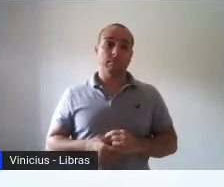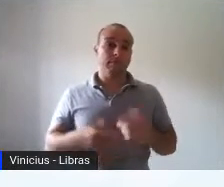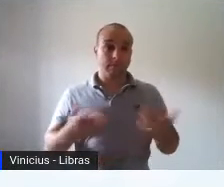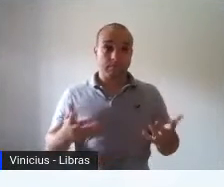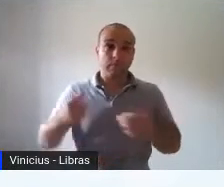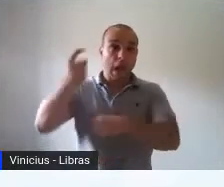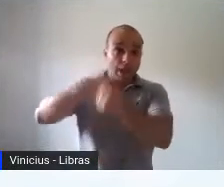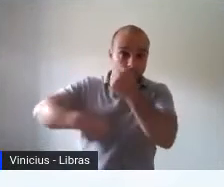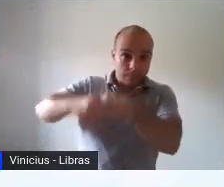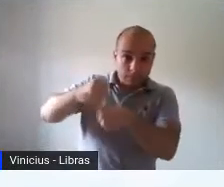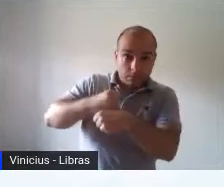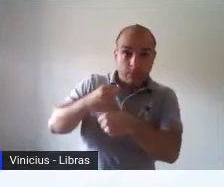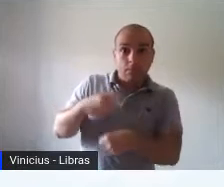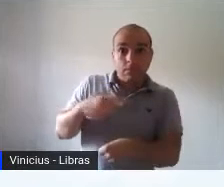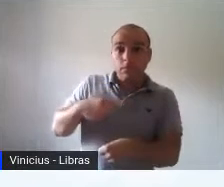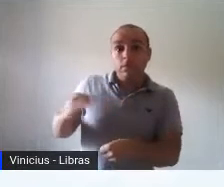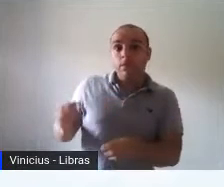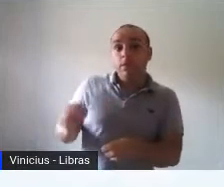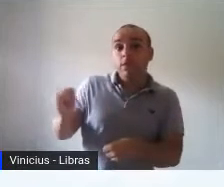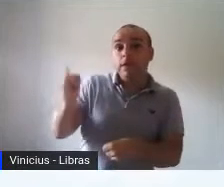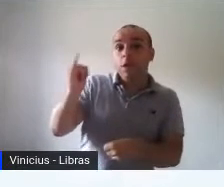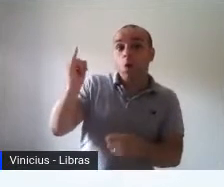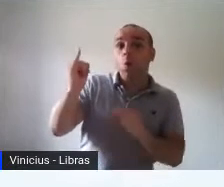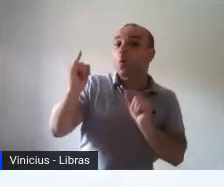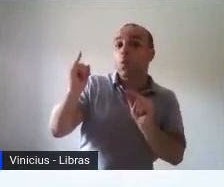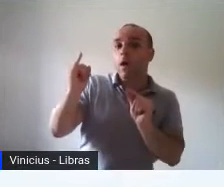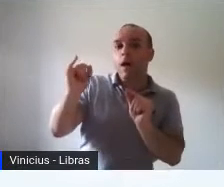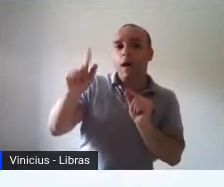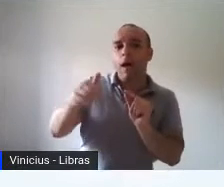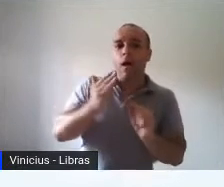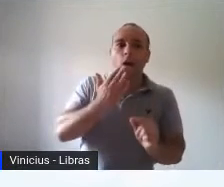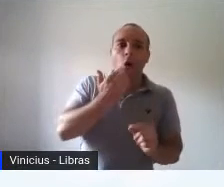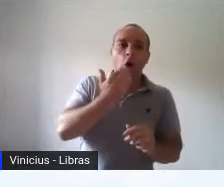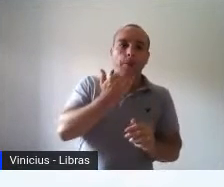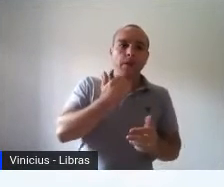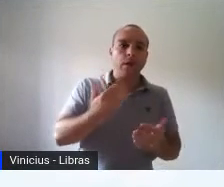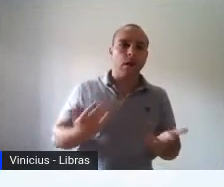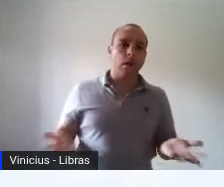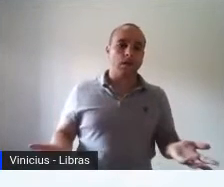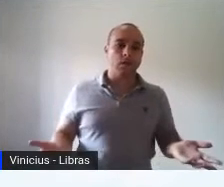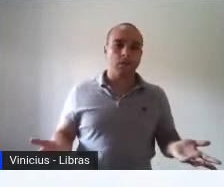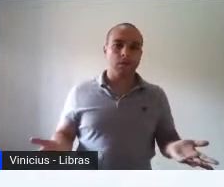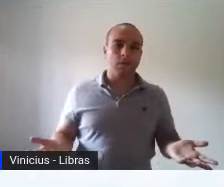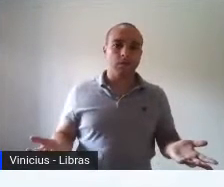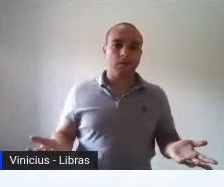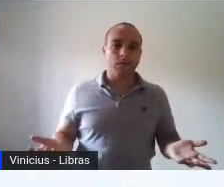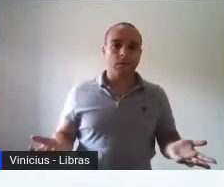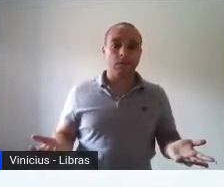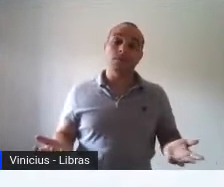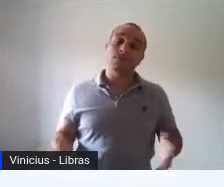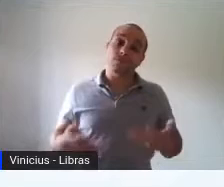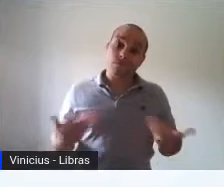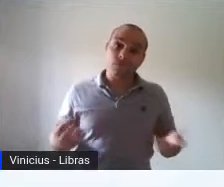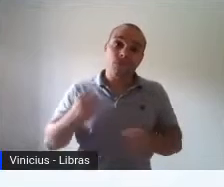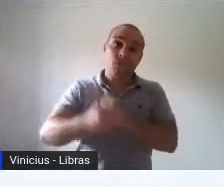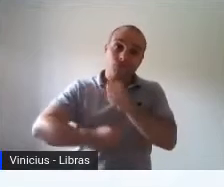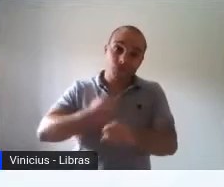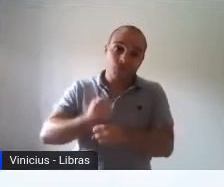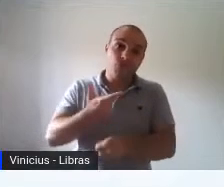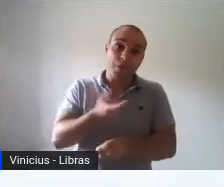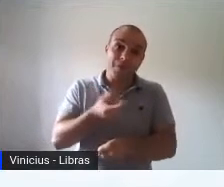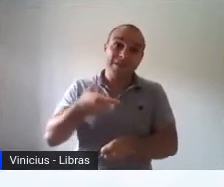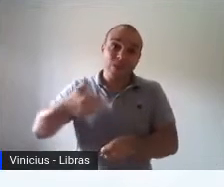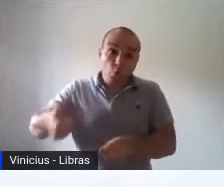mais de 60% dessa inflação foi de alimentação, né? E o problema é que esse ano a gente vai continuar, nesse início do ano, tendo essa pressão